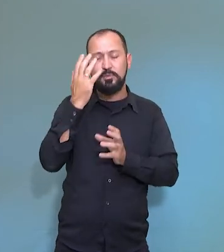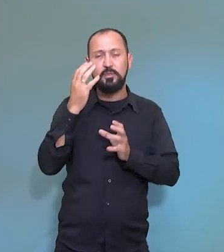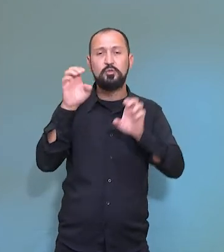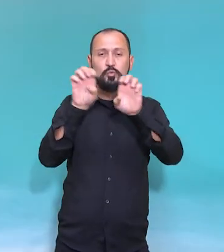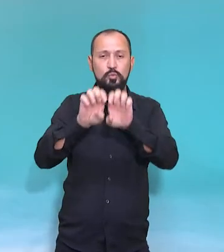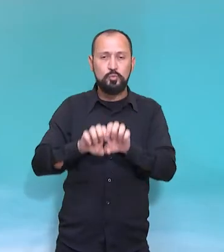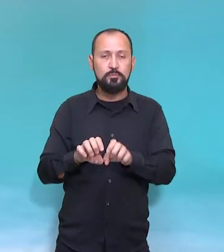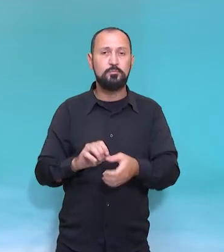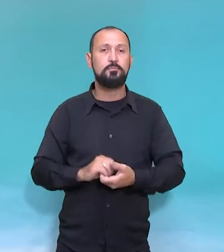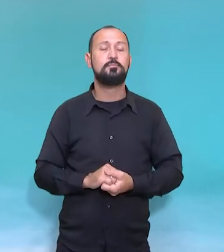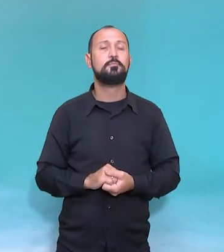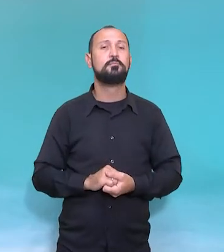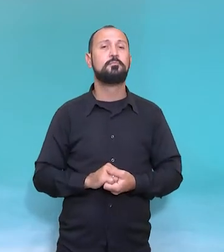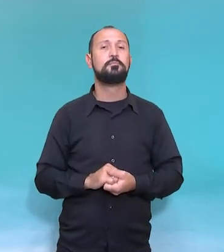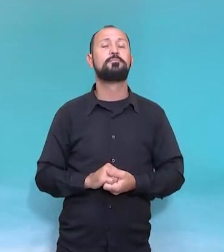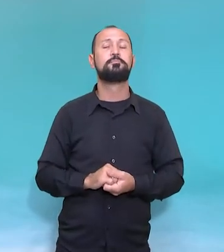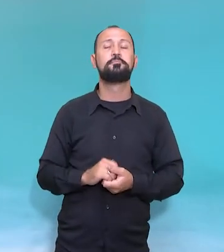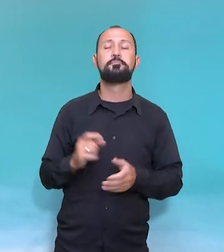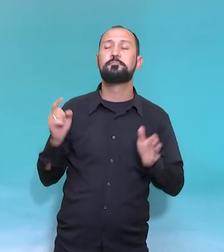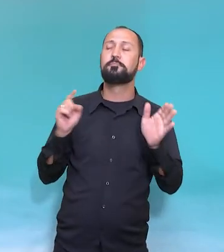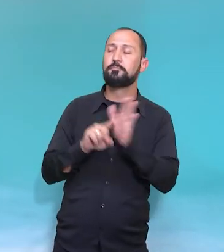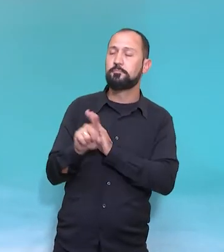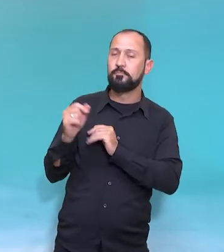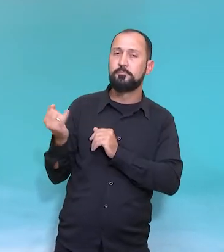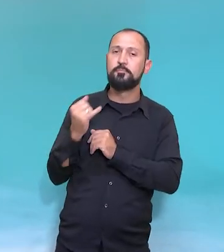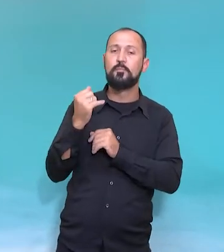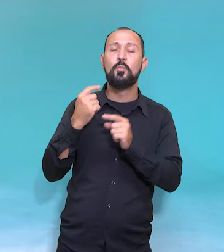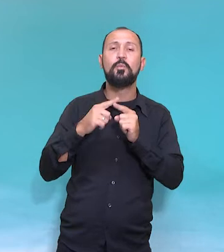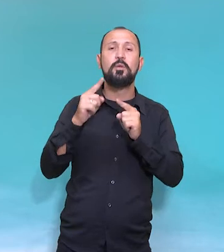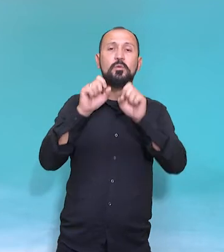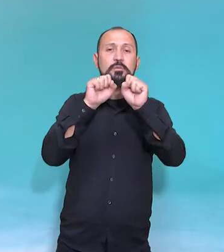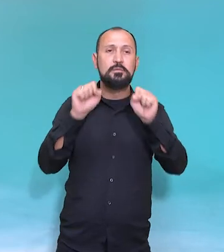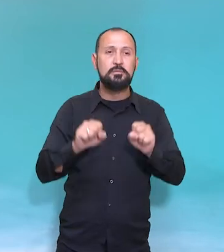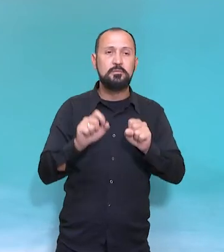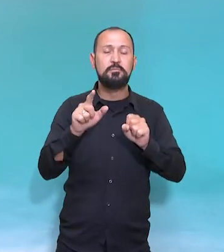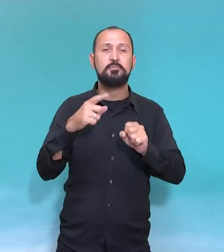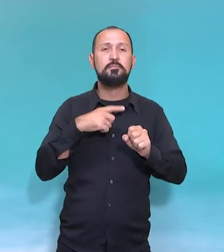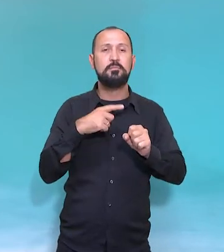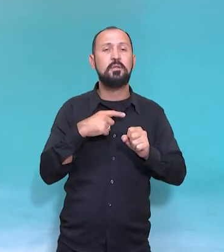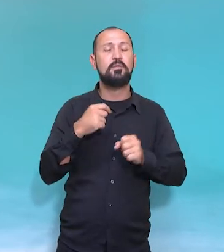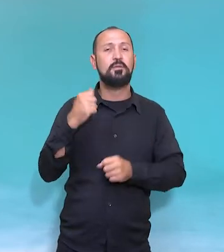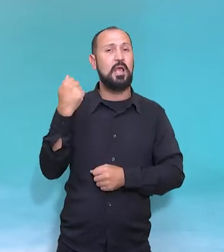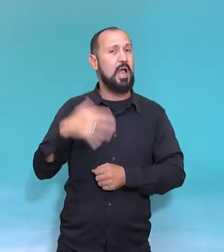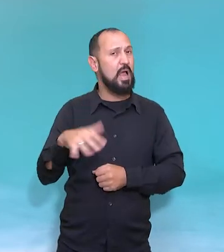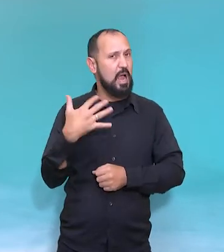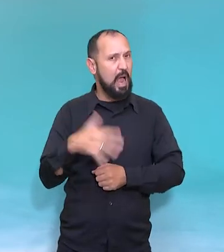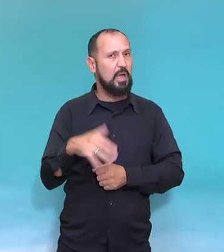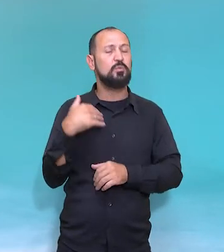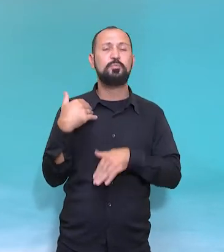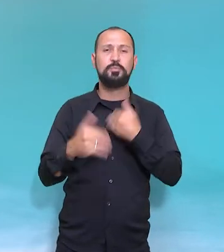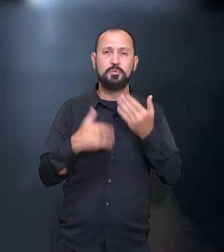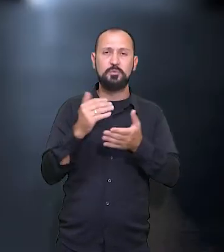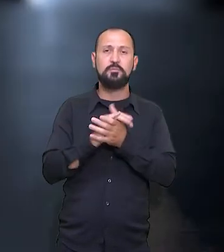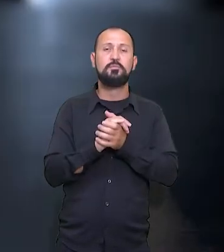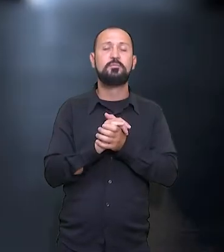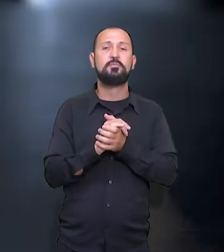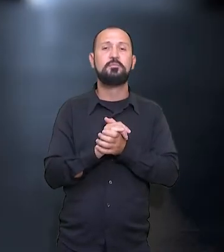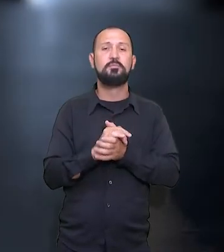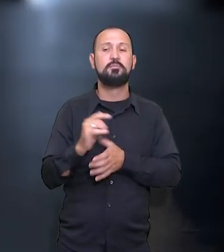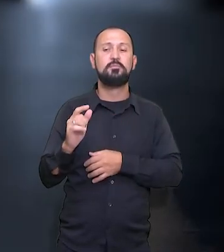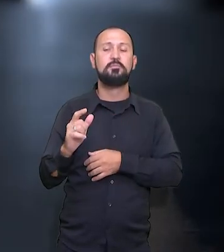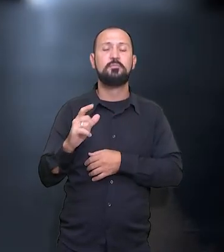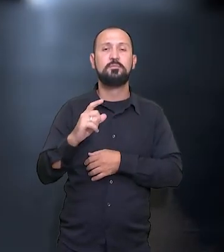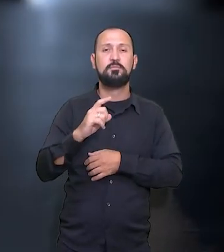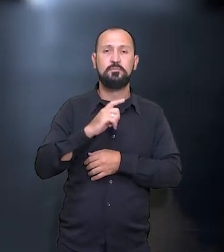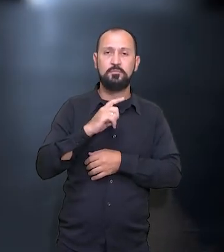concebido? É importante essa pergunta porque um sistema desse ele vai ter um alto custo, né? Provavelmente, e